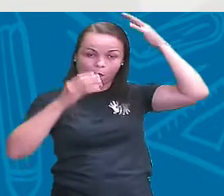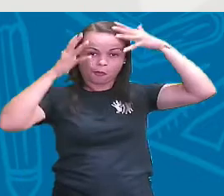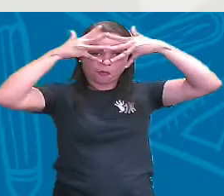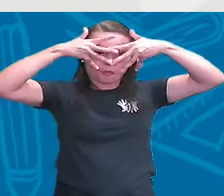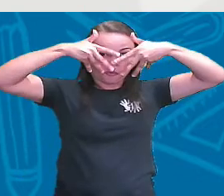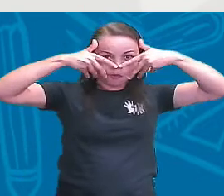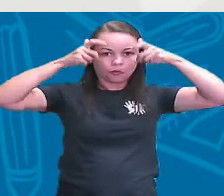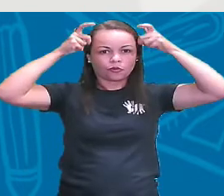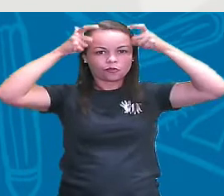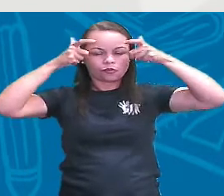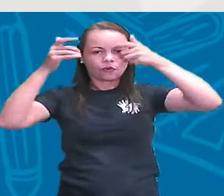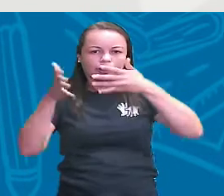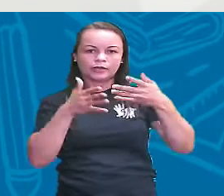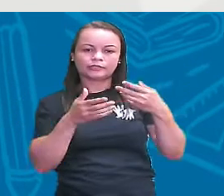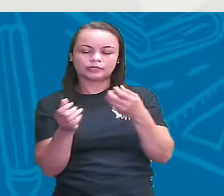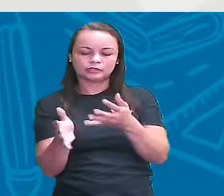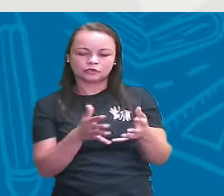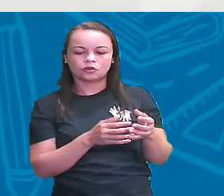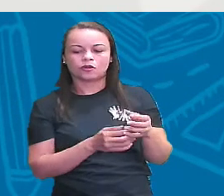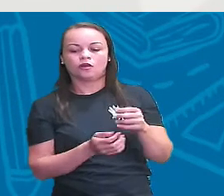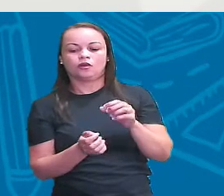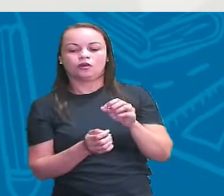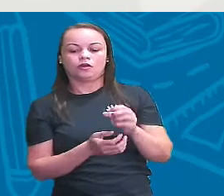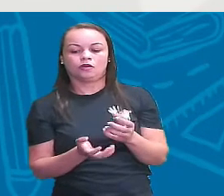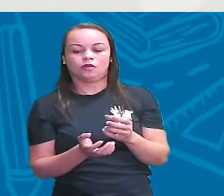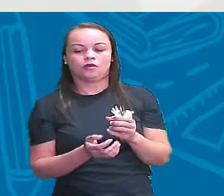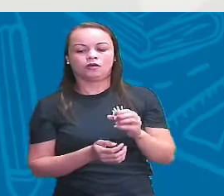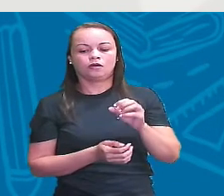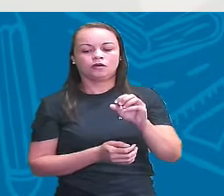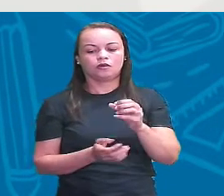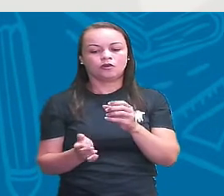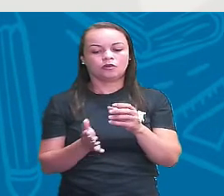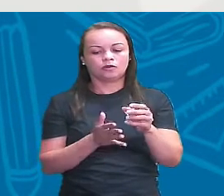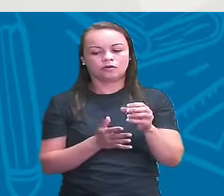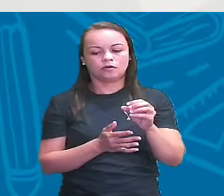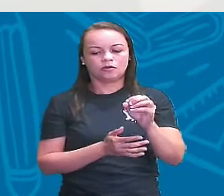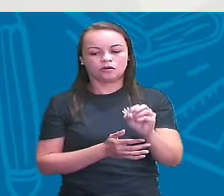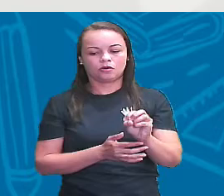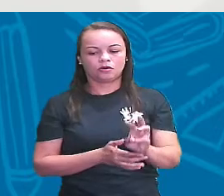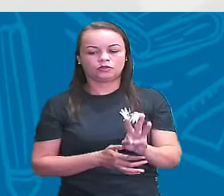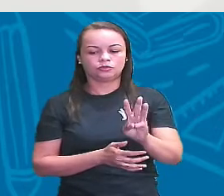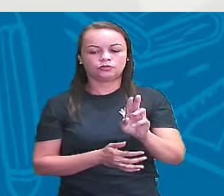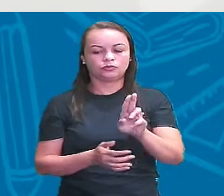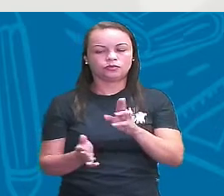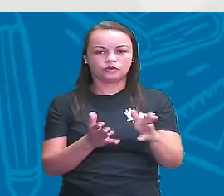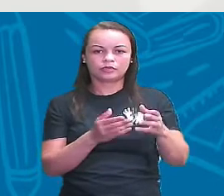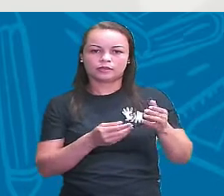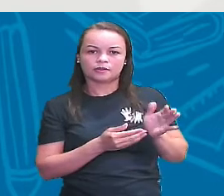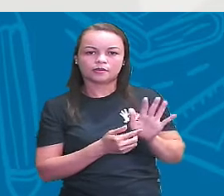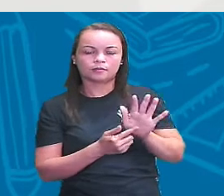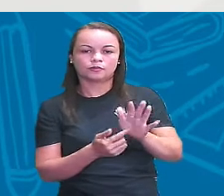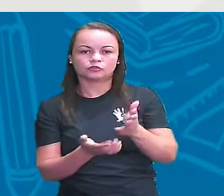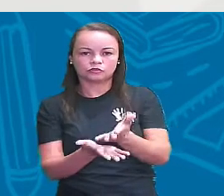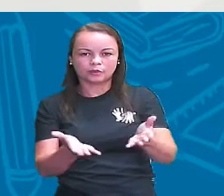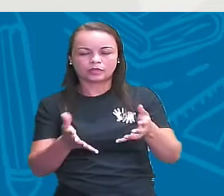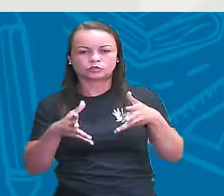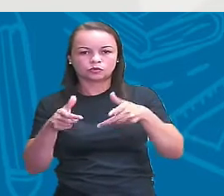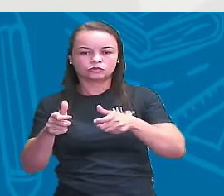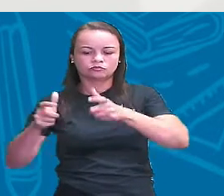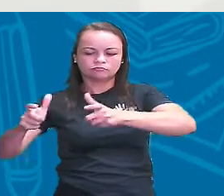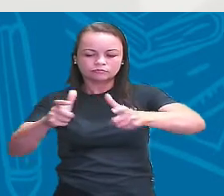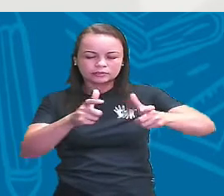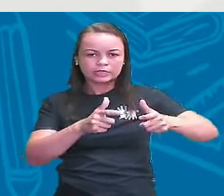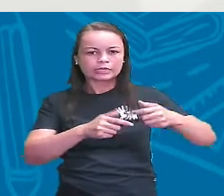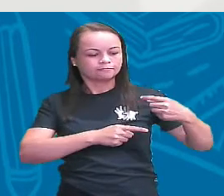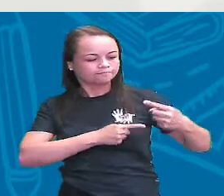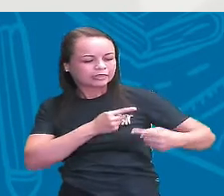primeiramente, Ododua que passou para os seus, né, descendentes. Então, quem colocasse aquela coroa, então representava a descendência